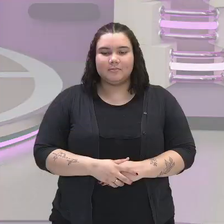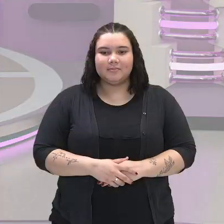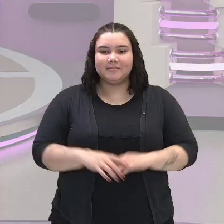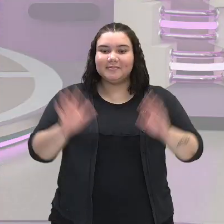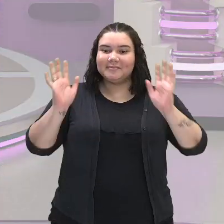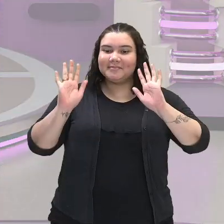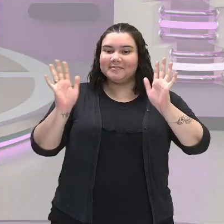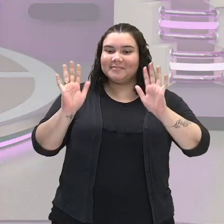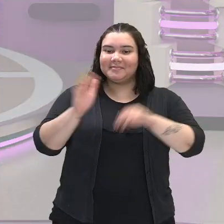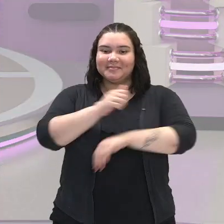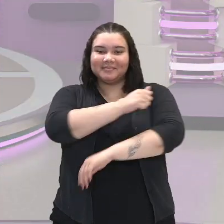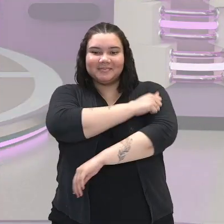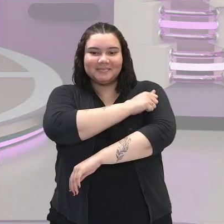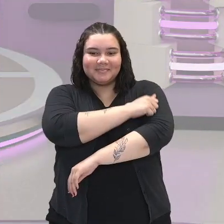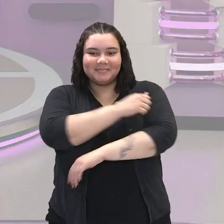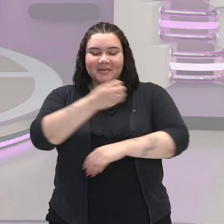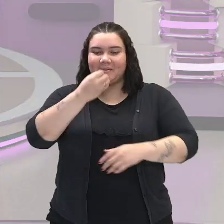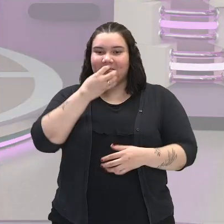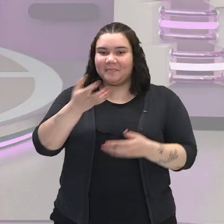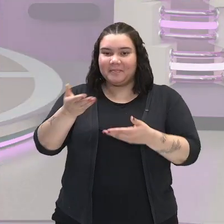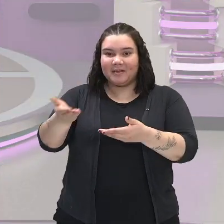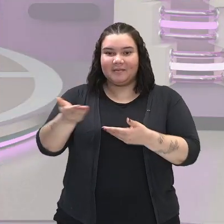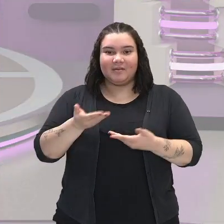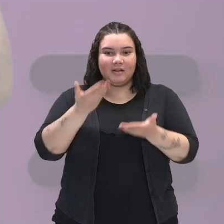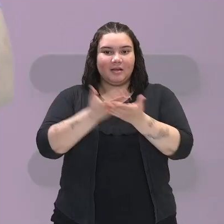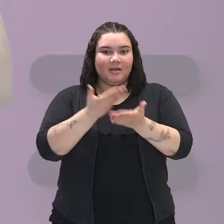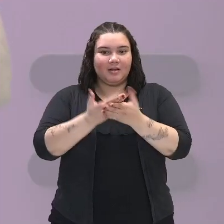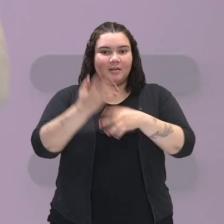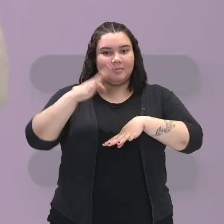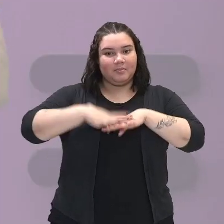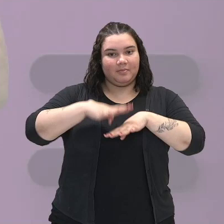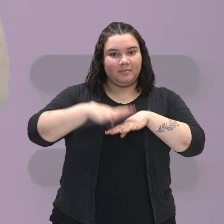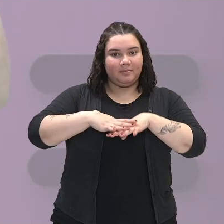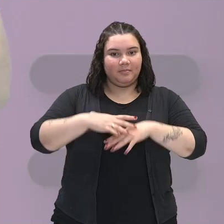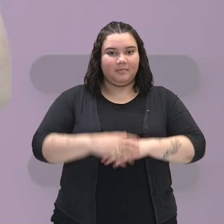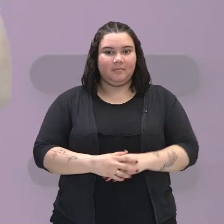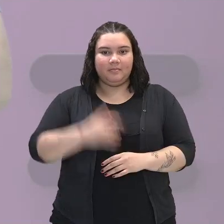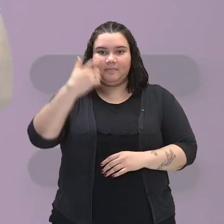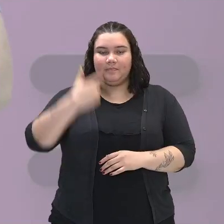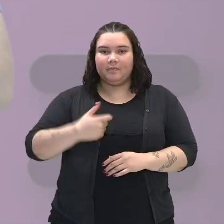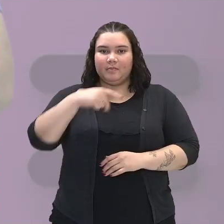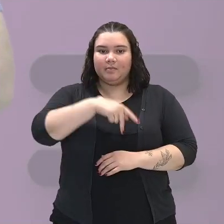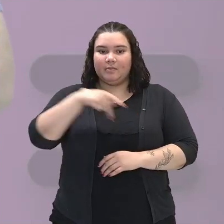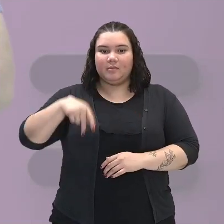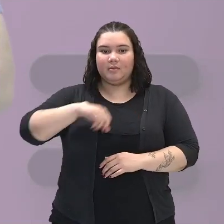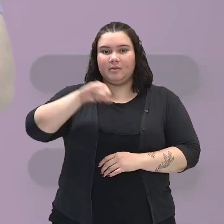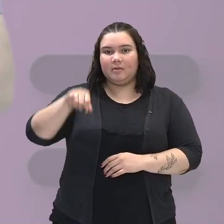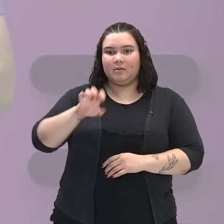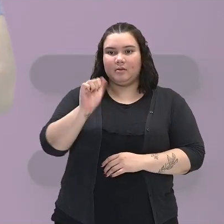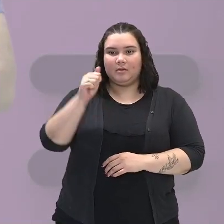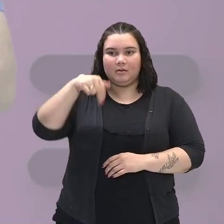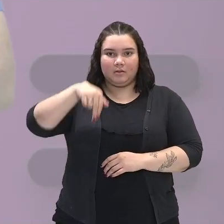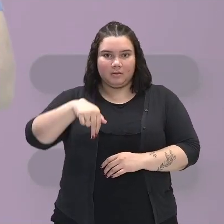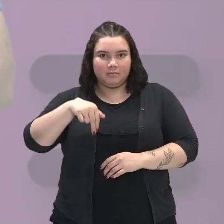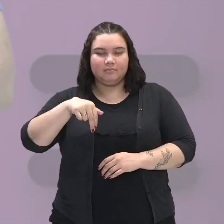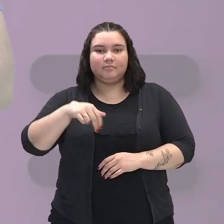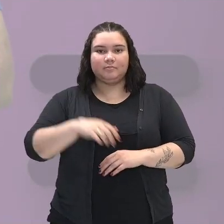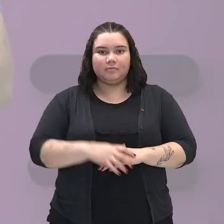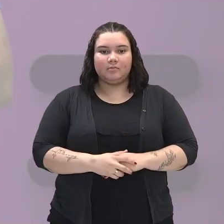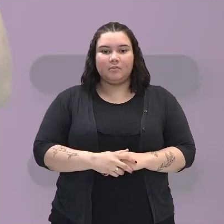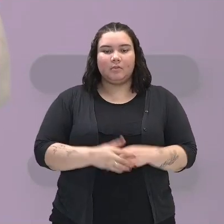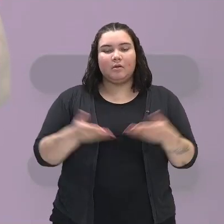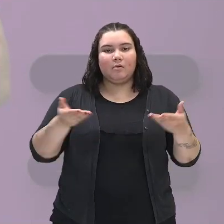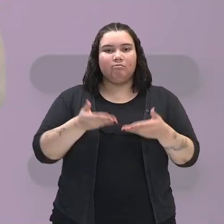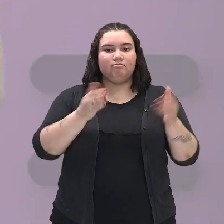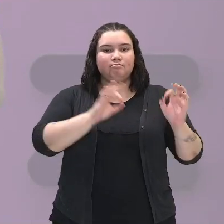Olá, alunos, sejam todos bem-vindos à nossa aula de matemática. Eu sou o professor Jean Nobre e juntos nós iremos acompanhar